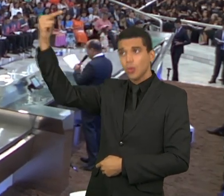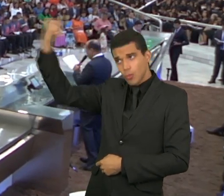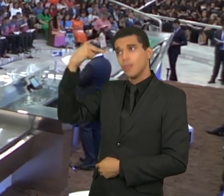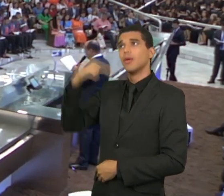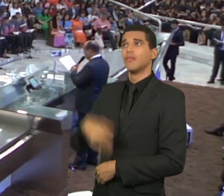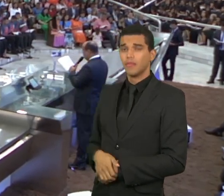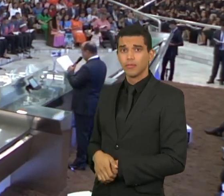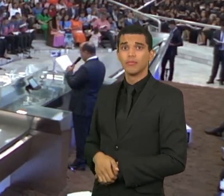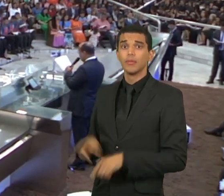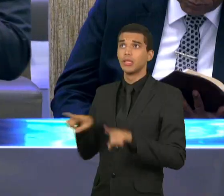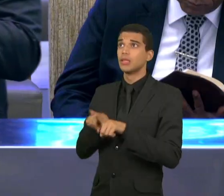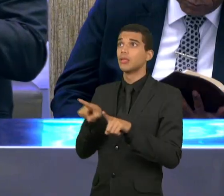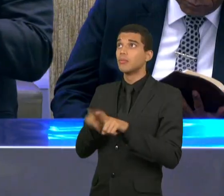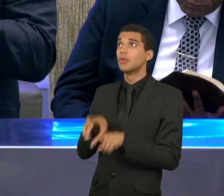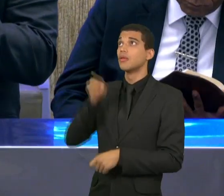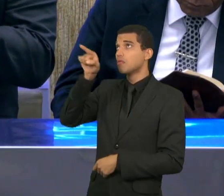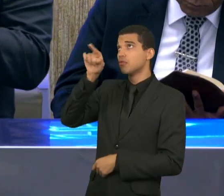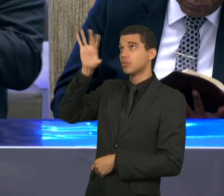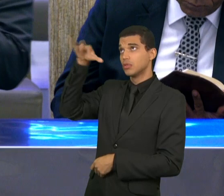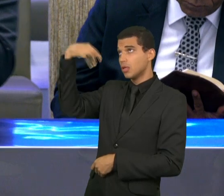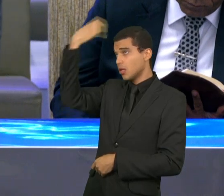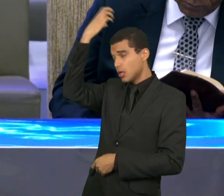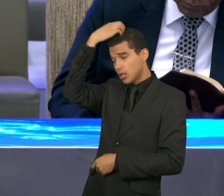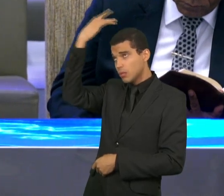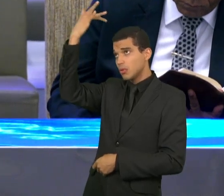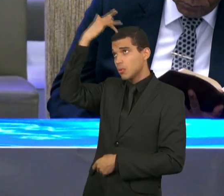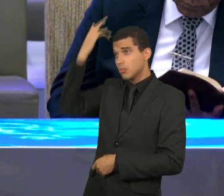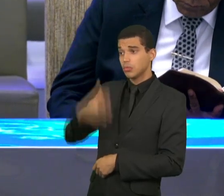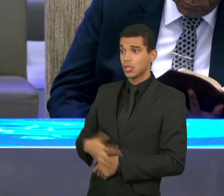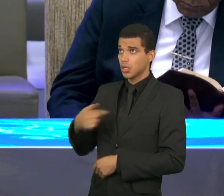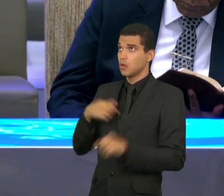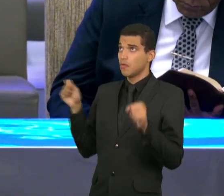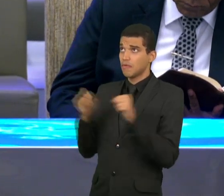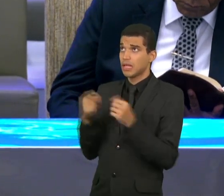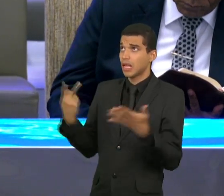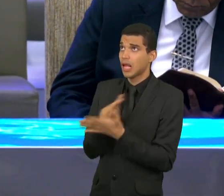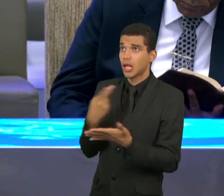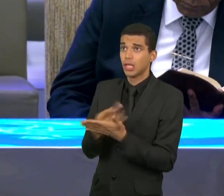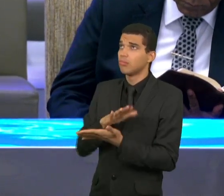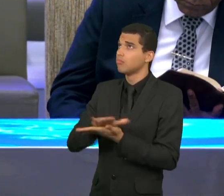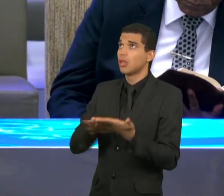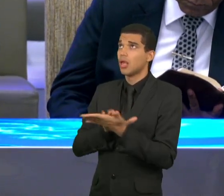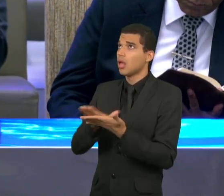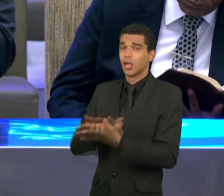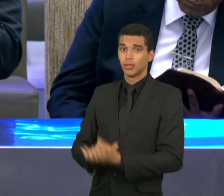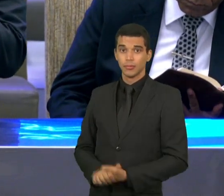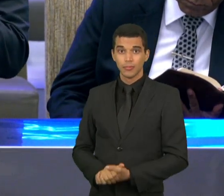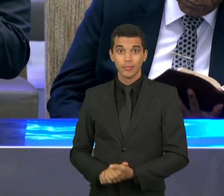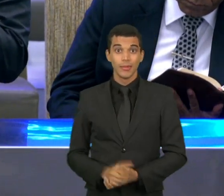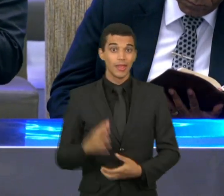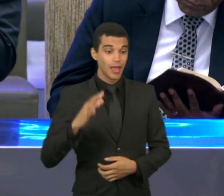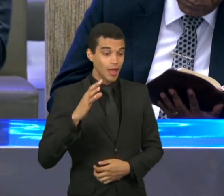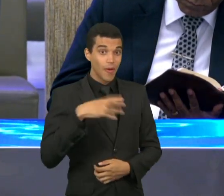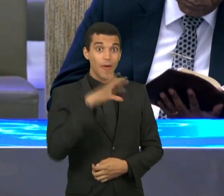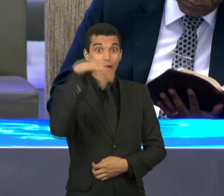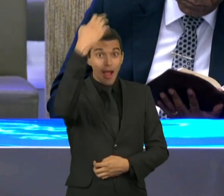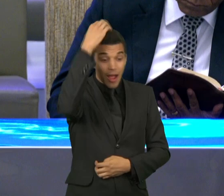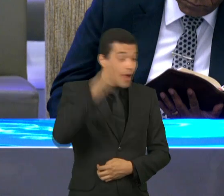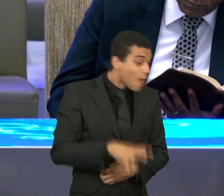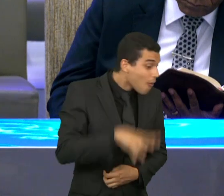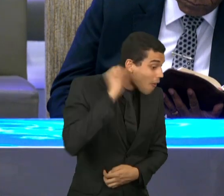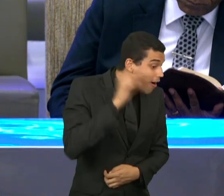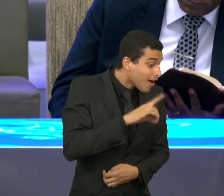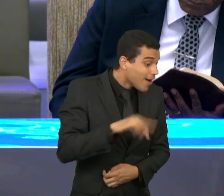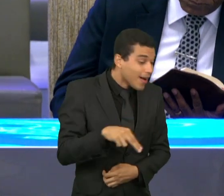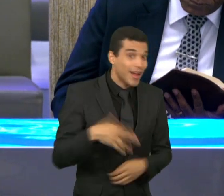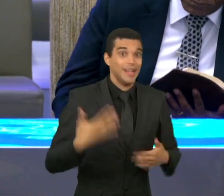também contra ti, ó rei, não tenho cometido delito algum. Então o rei muito se alegrou em si mesmo e mandou